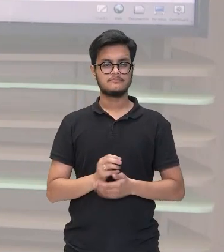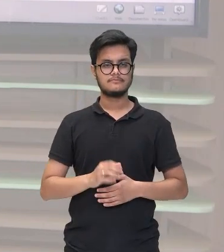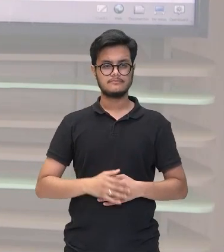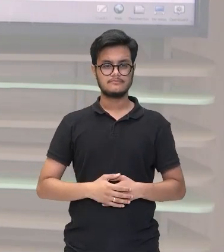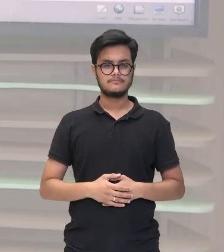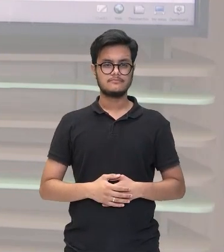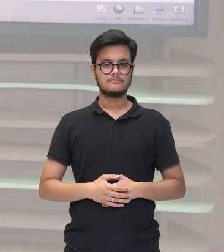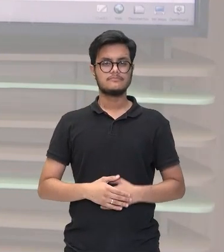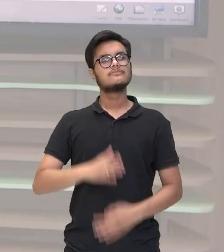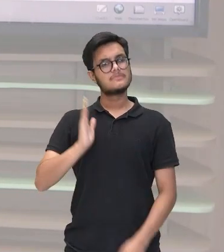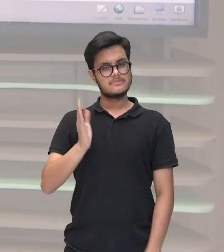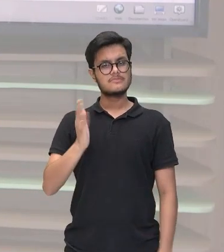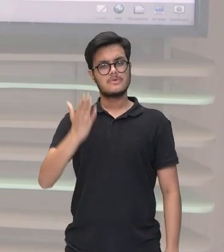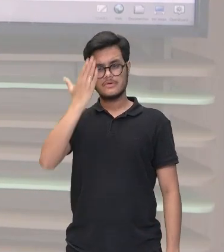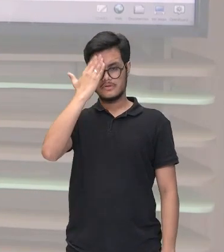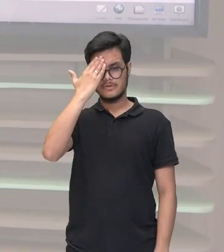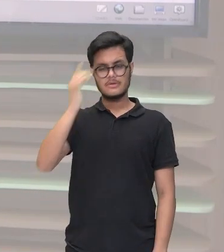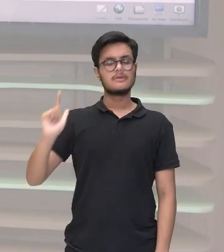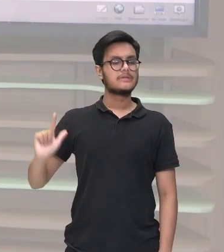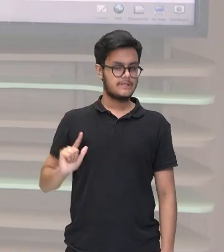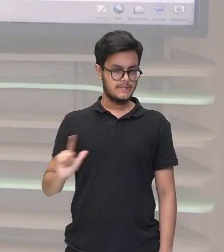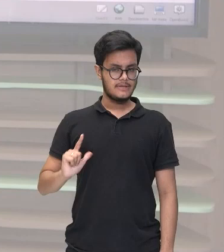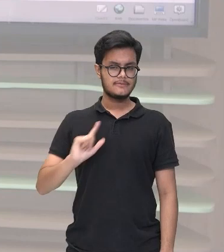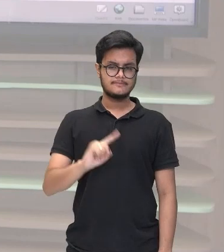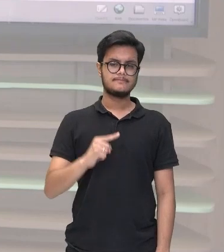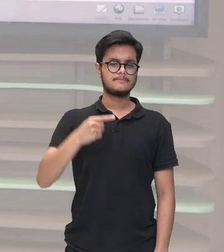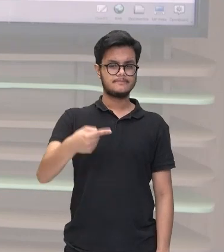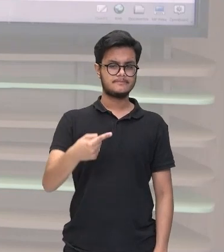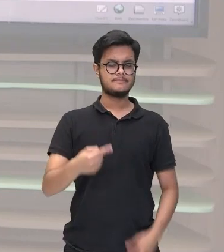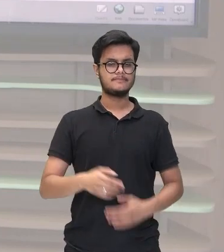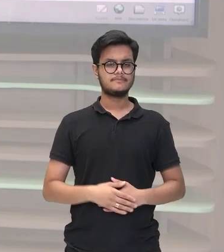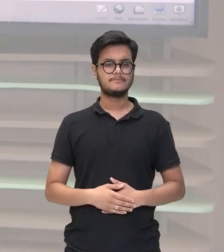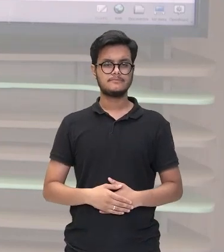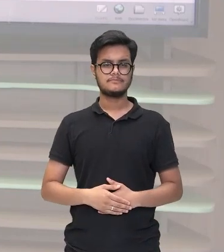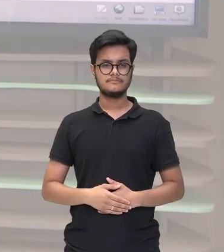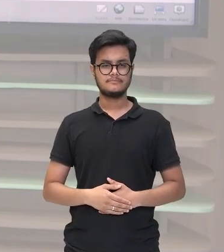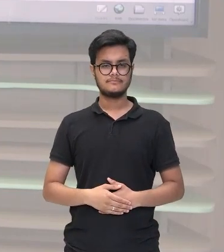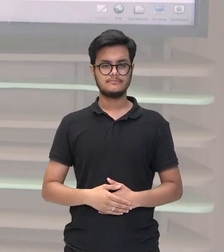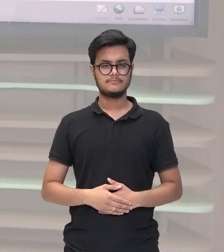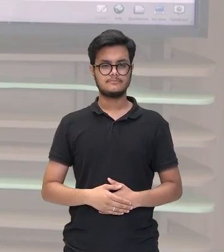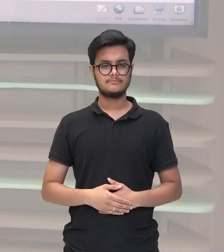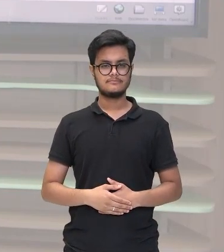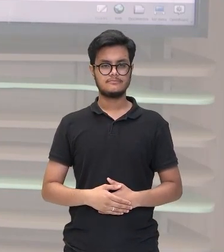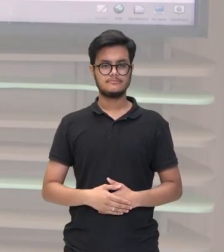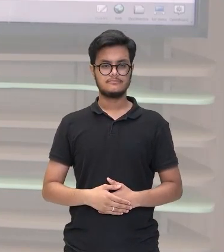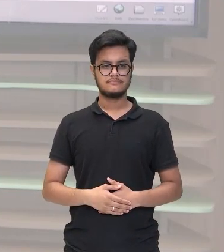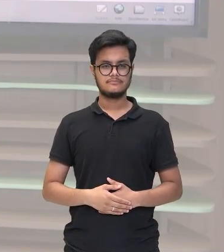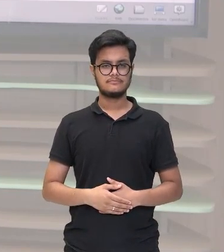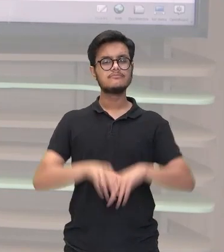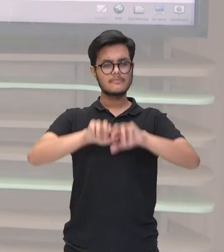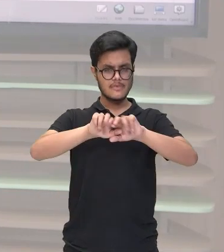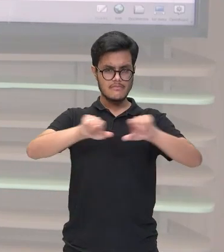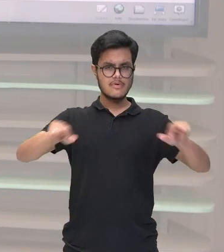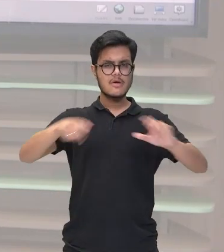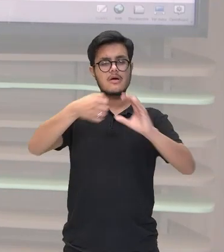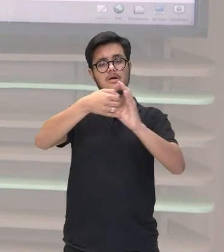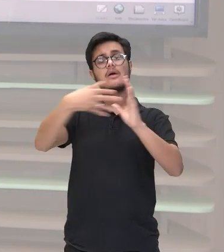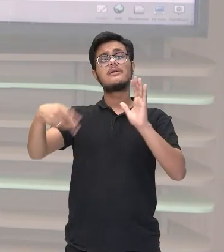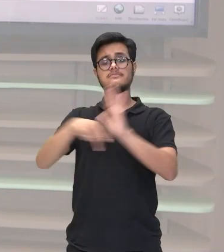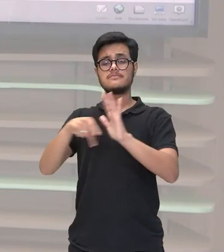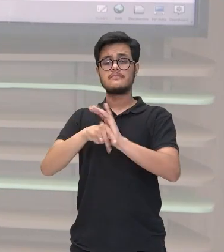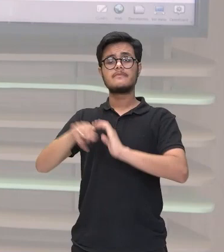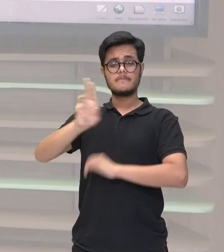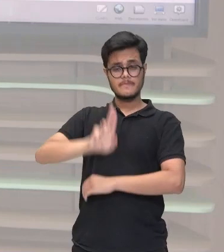você já sabe que você vai usar o hífen. Erva doce, feijão verde, cobra d'água,